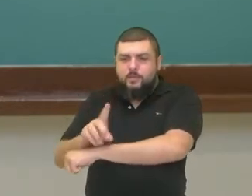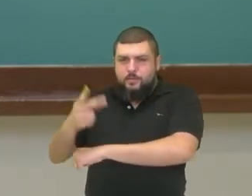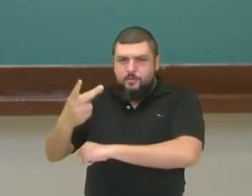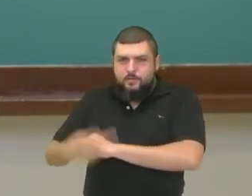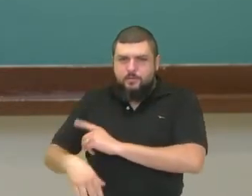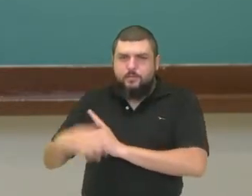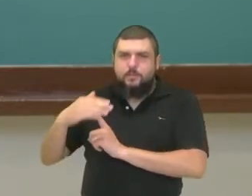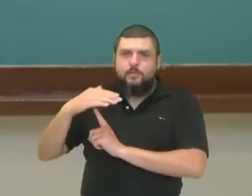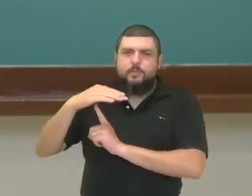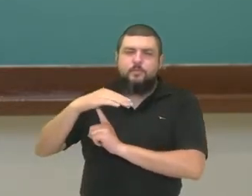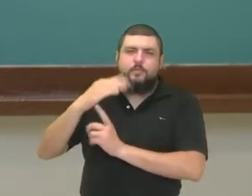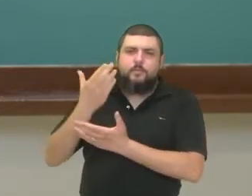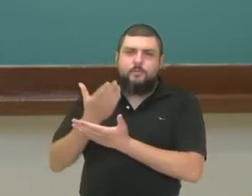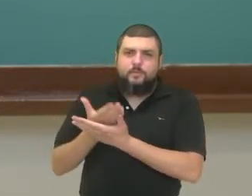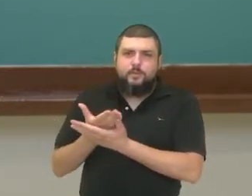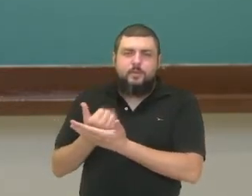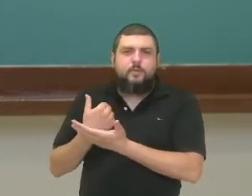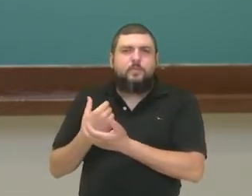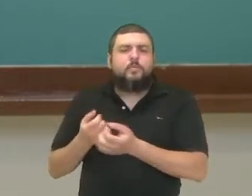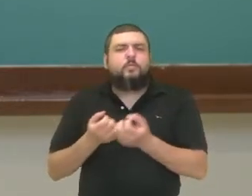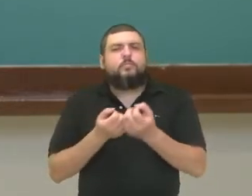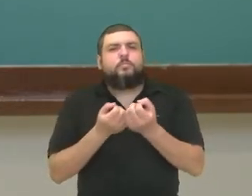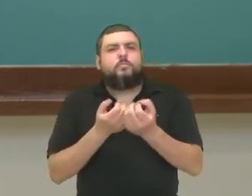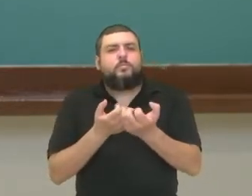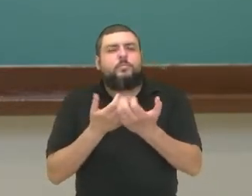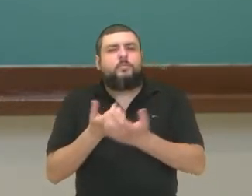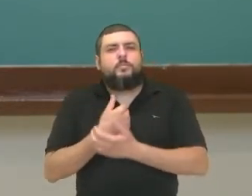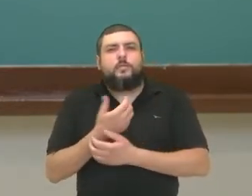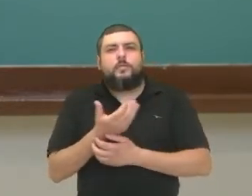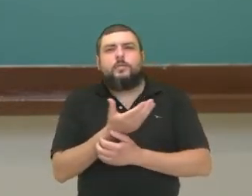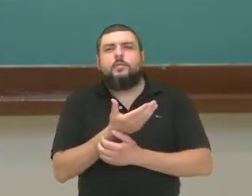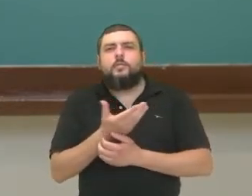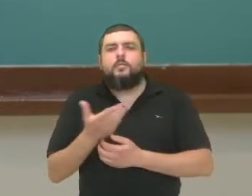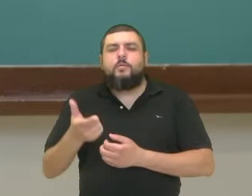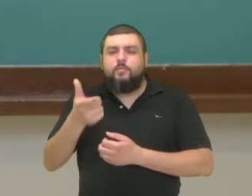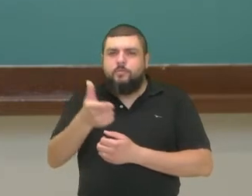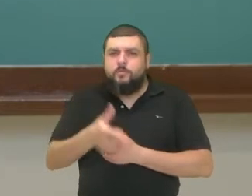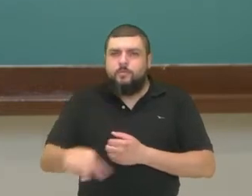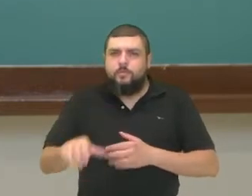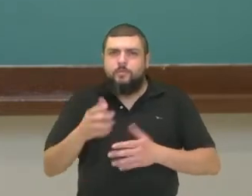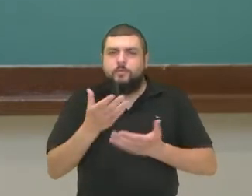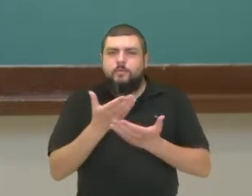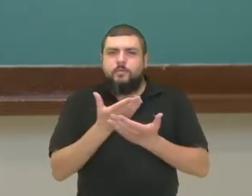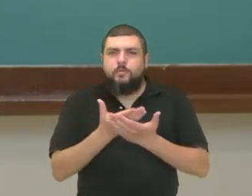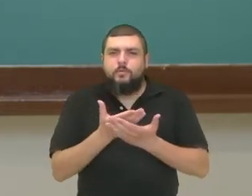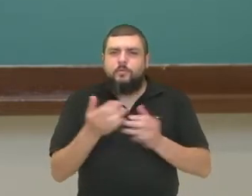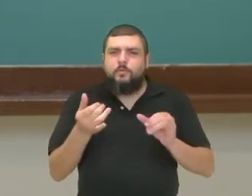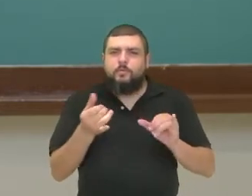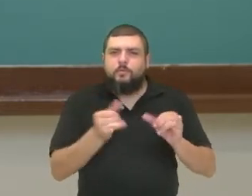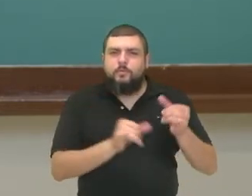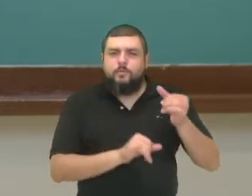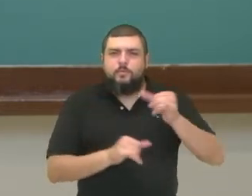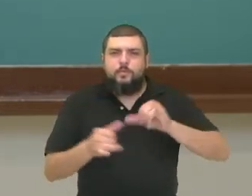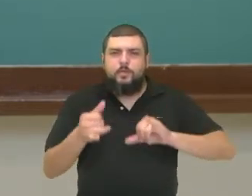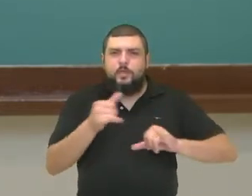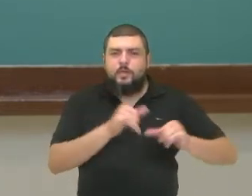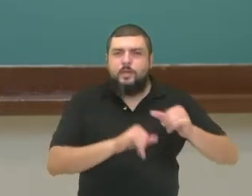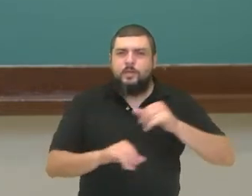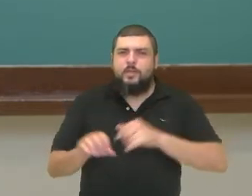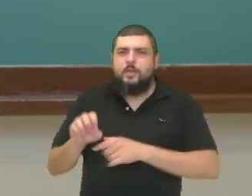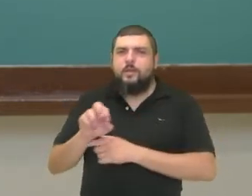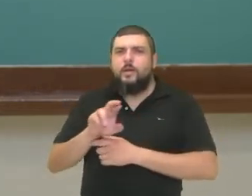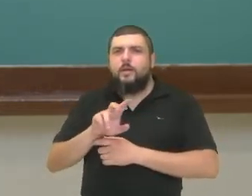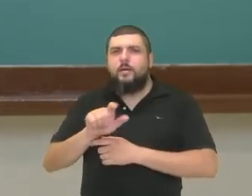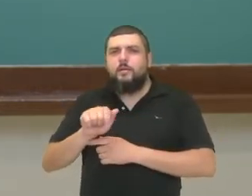poder levar até você mais uma aula de Química Orgânica. Sim, professor,